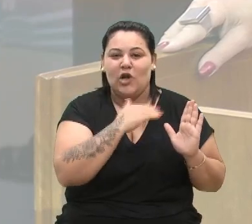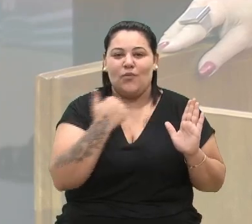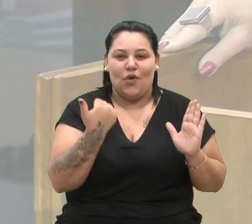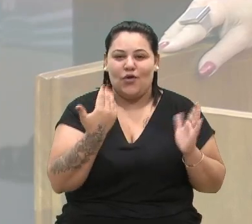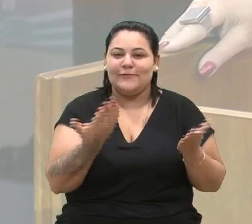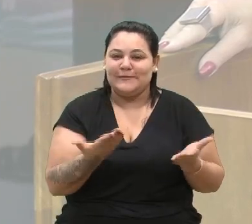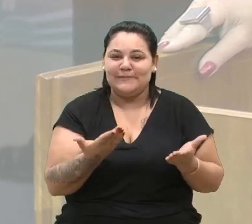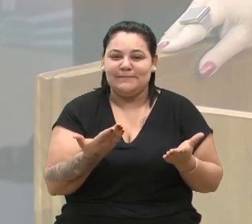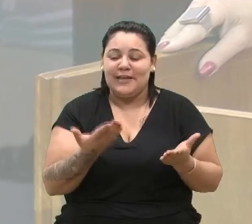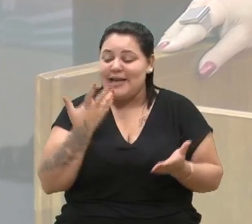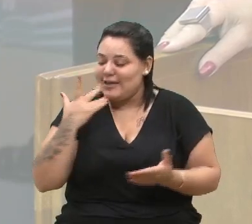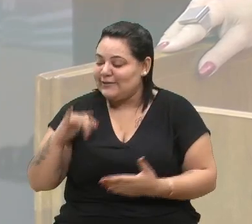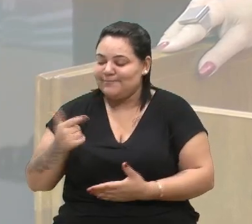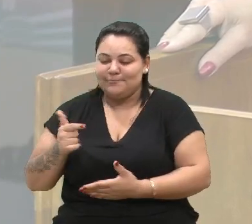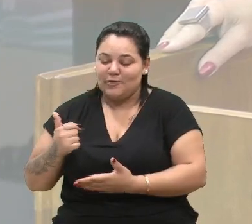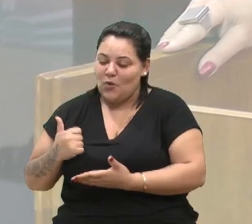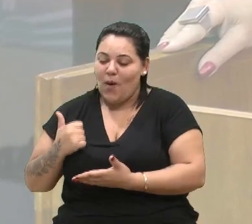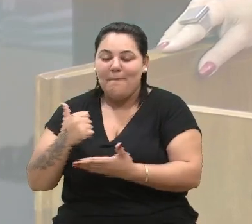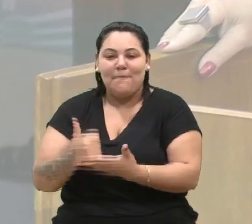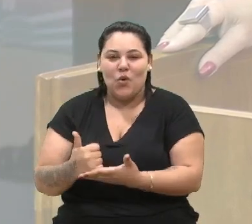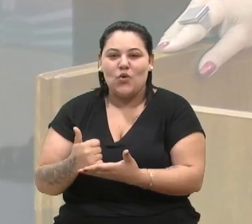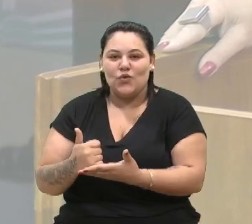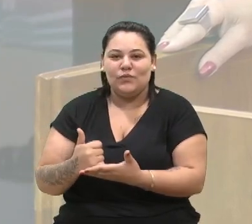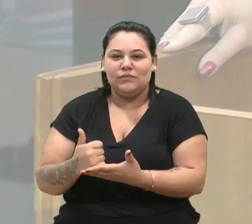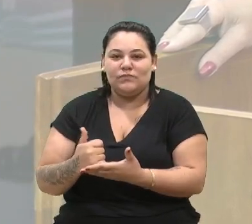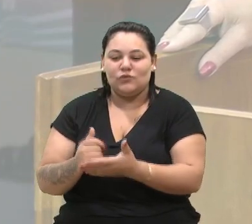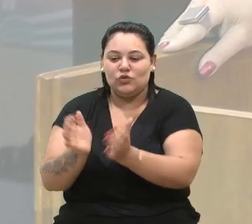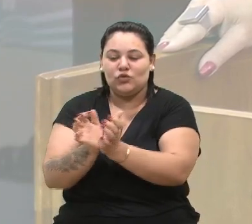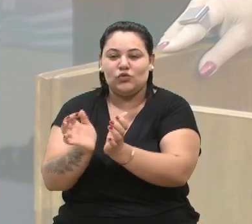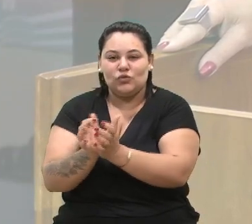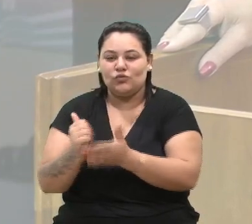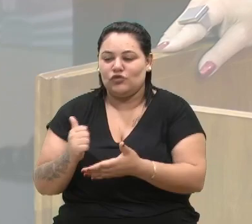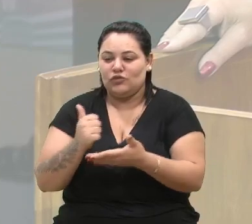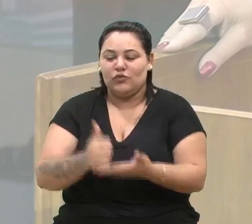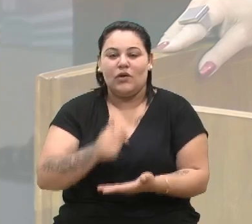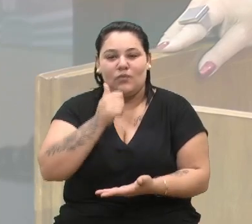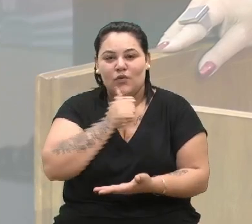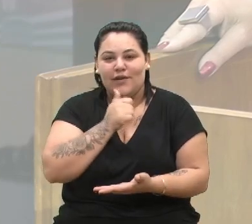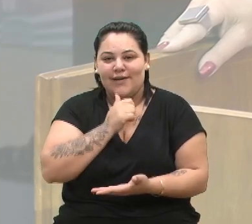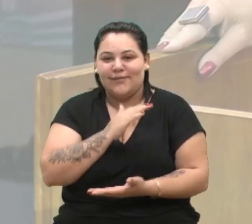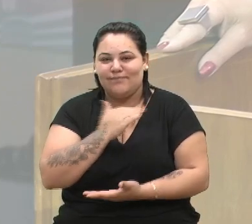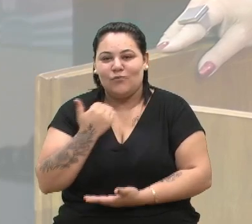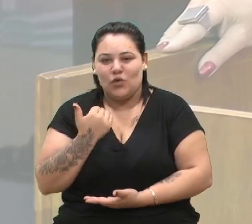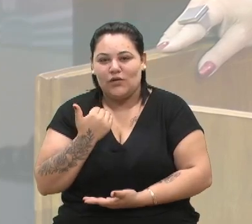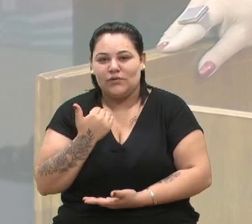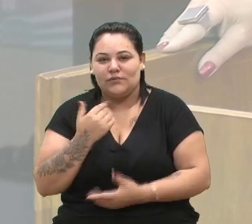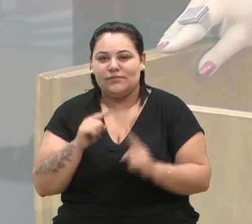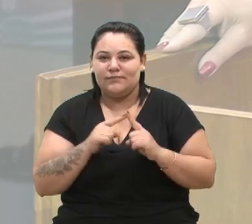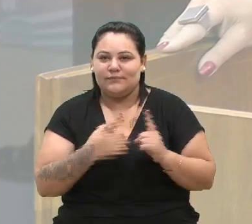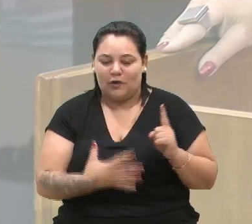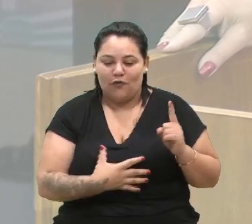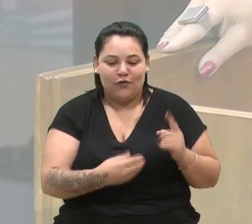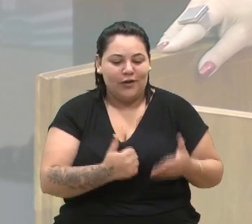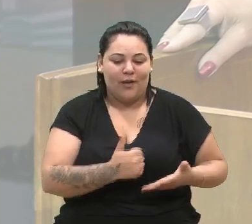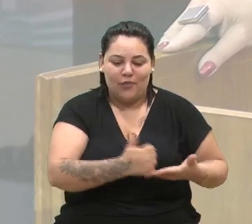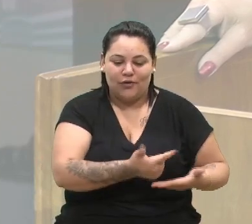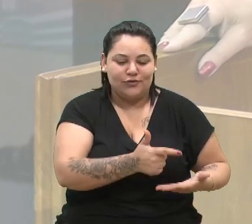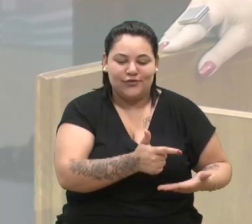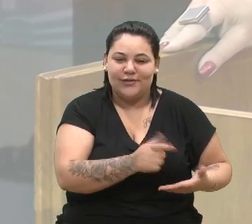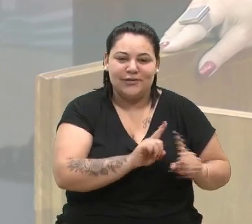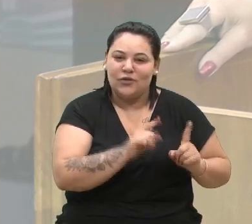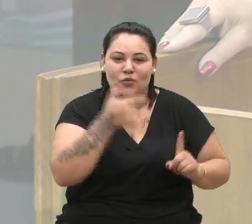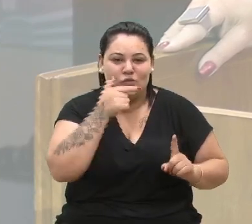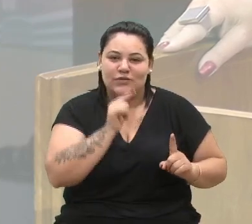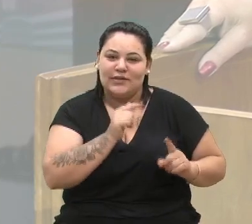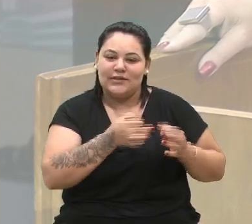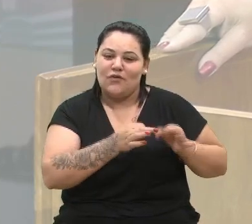um apoio muito grande da rede de apoio às mulheres mortas, mas aos filhos de mulheres mortas, tu não salva mais a